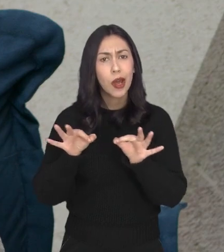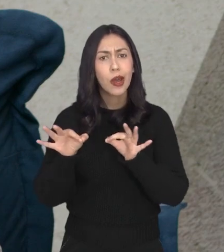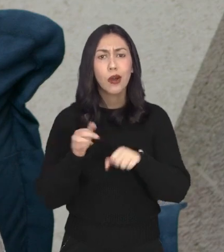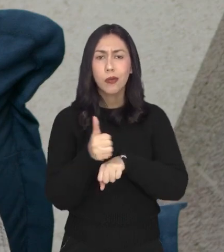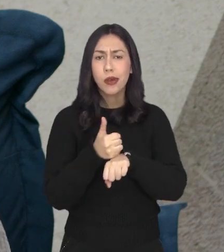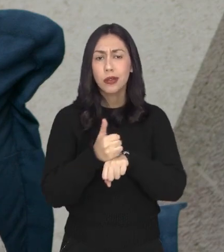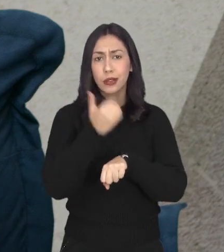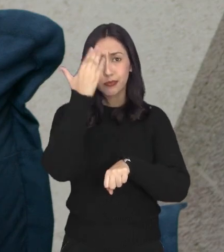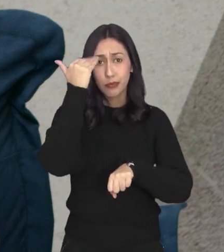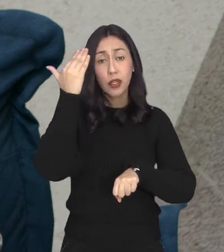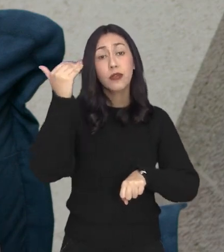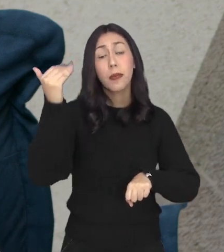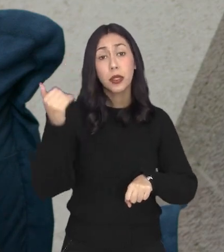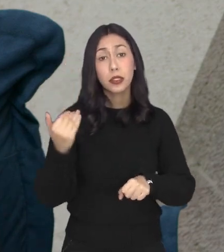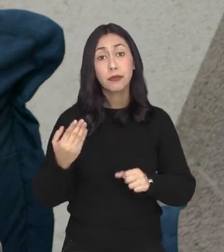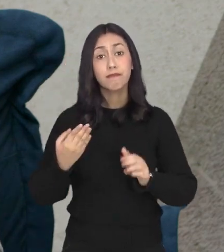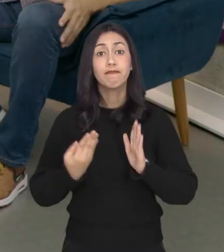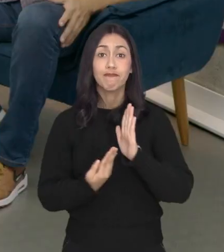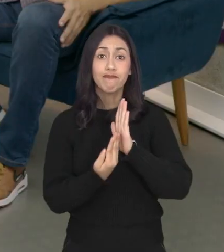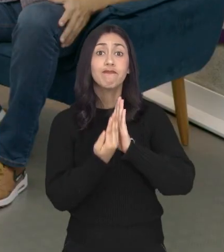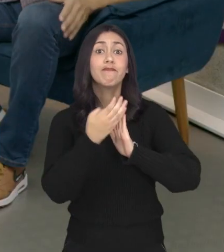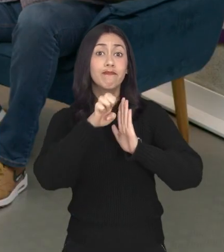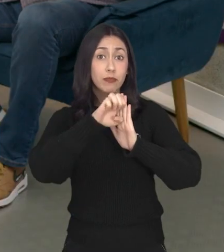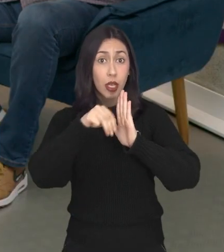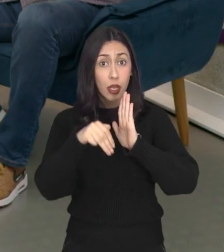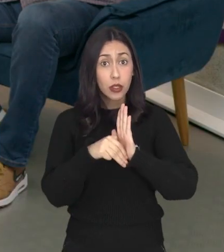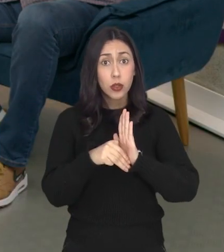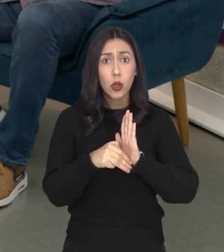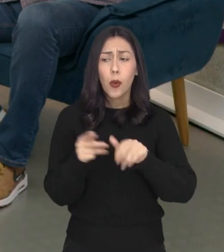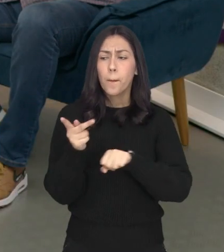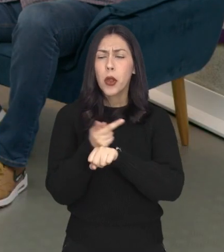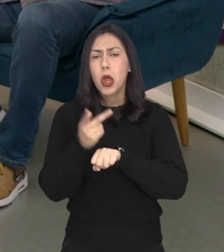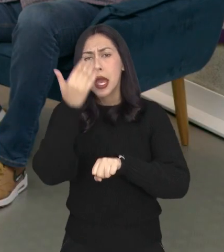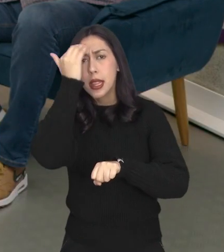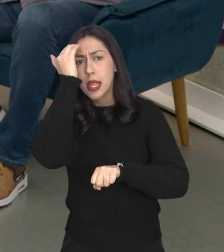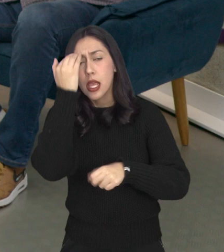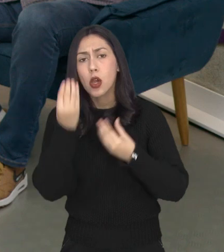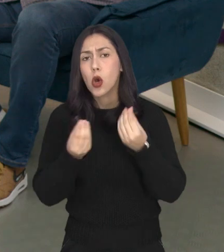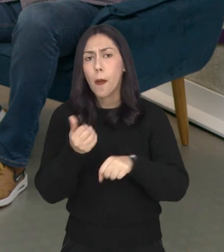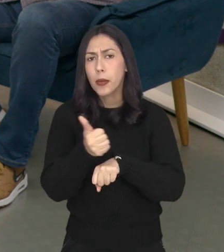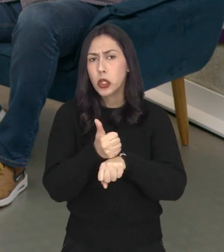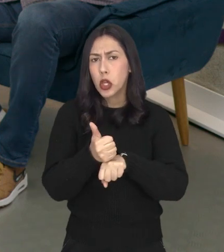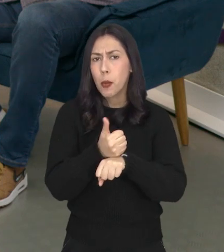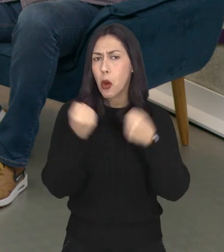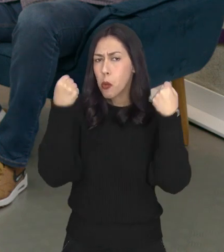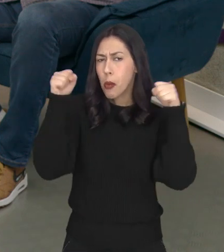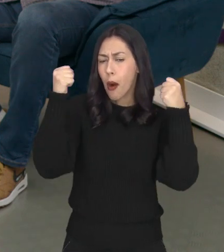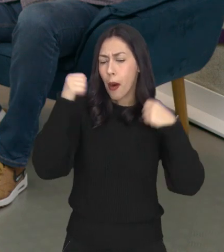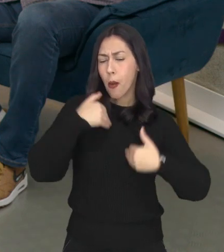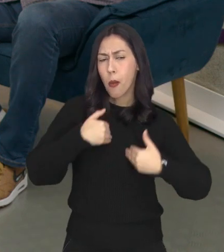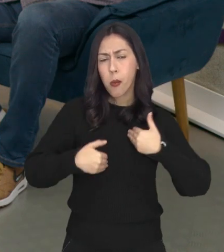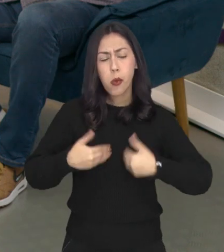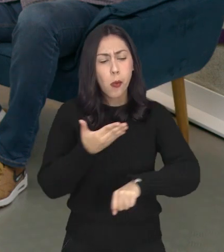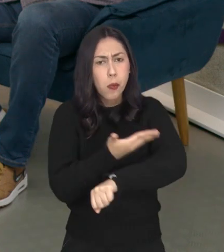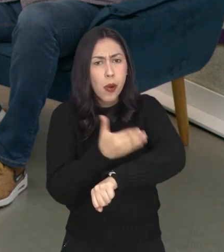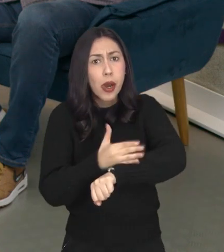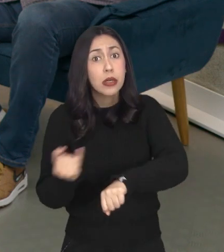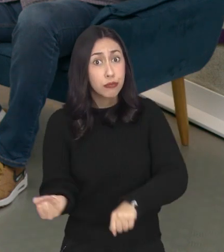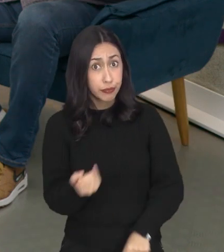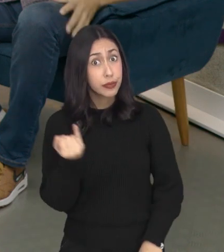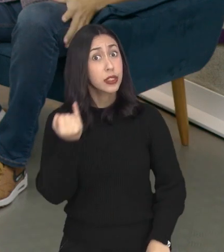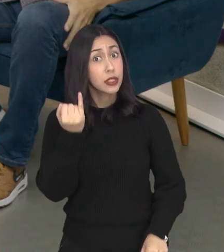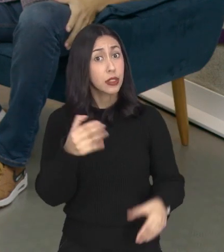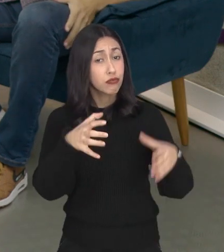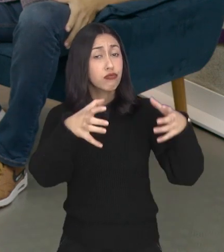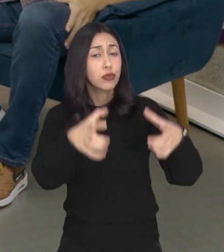uma carreira de sucesso. E o Estação Mercado foi entender como um preparador físico é importante para